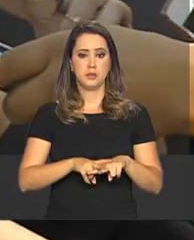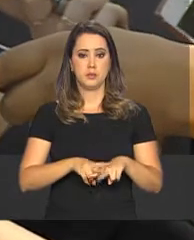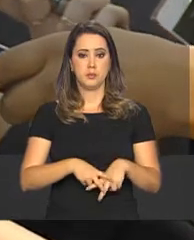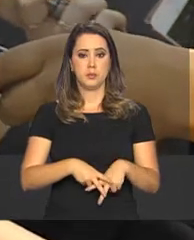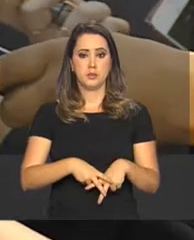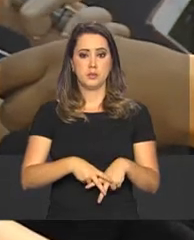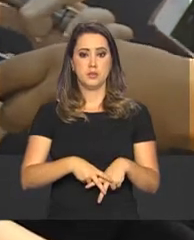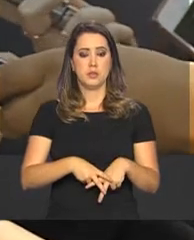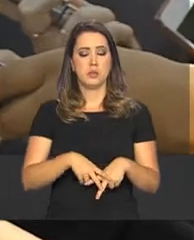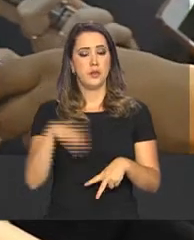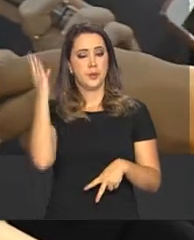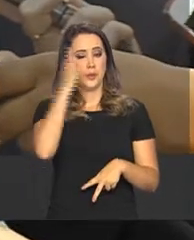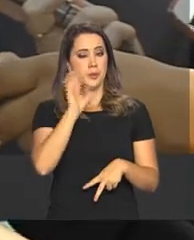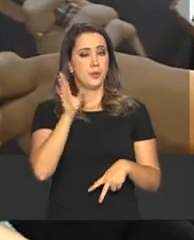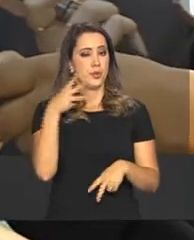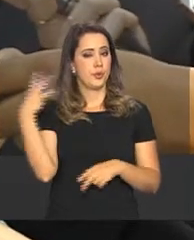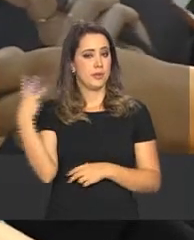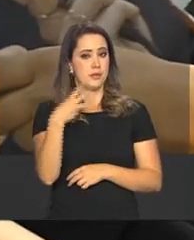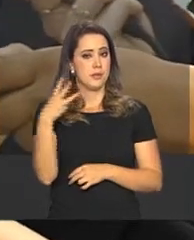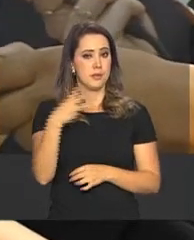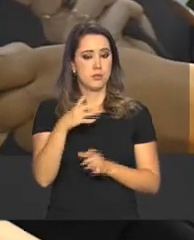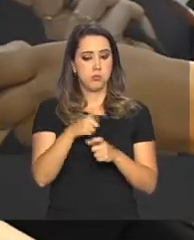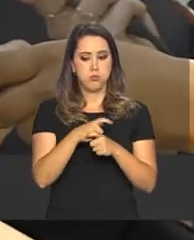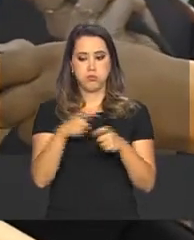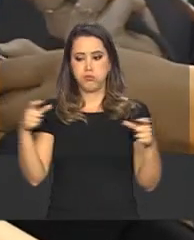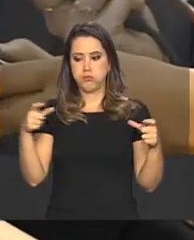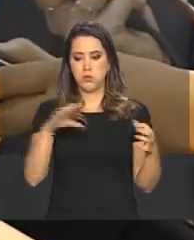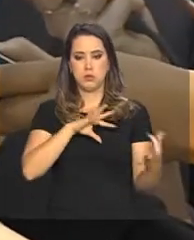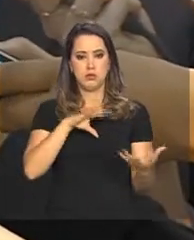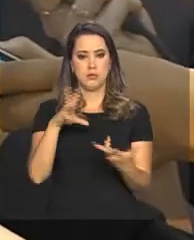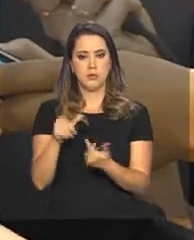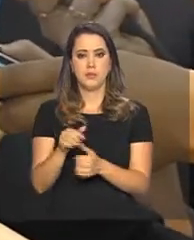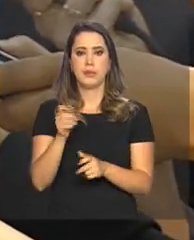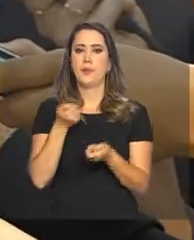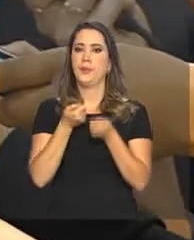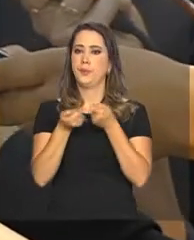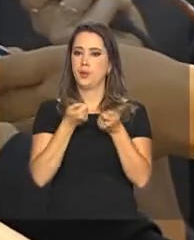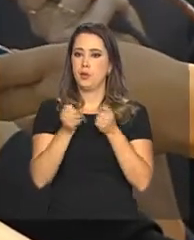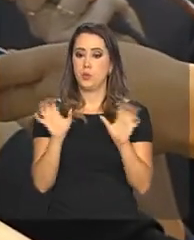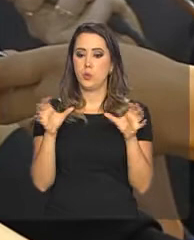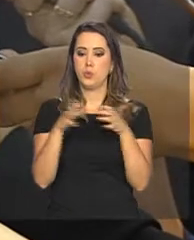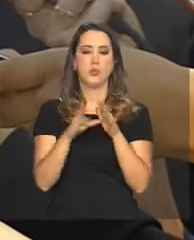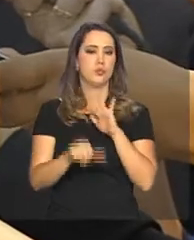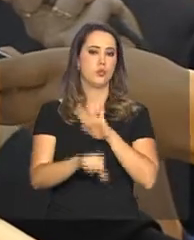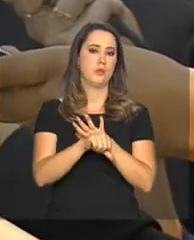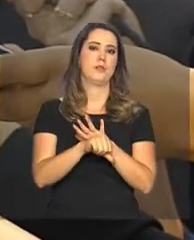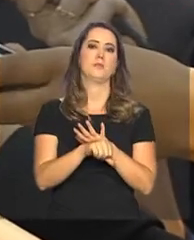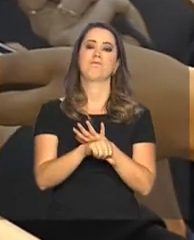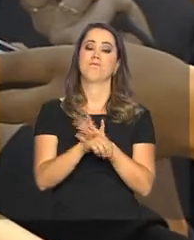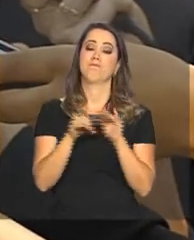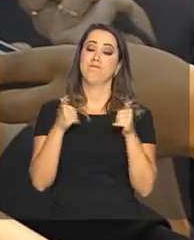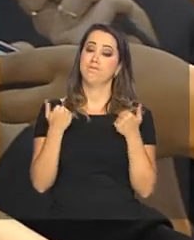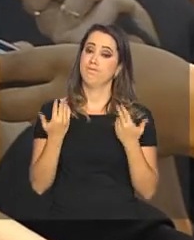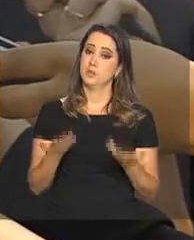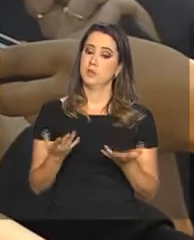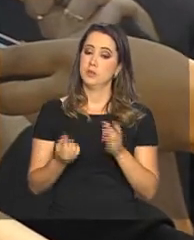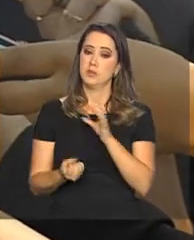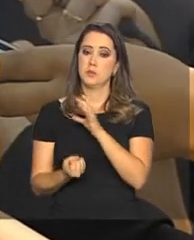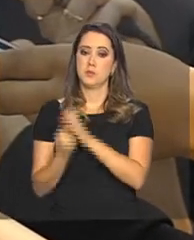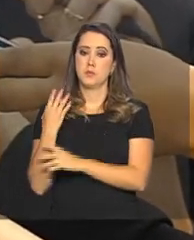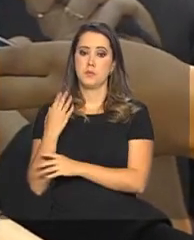terceiro maior do mundo está sob o controle das facções e grupos criminosos por isso eu estou criando